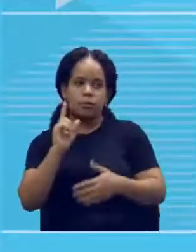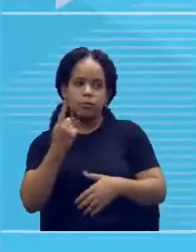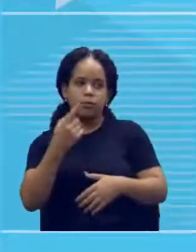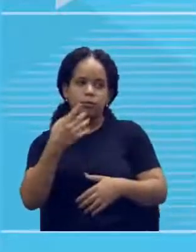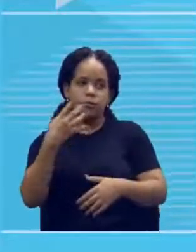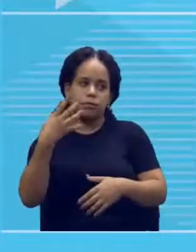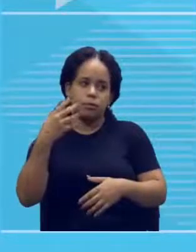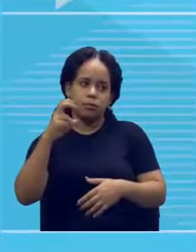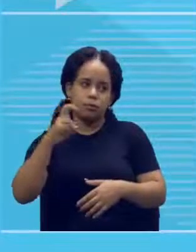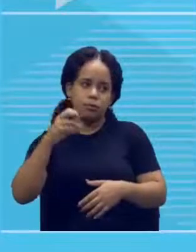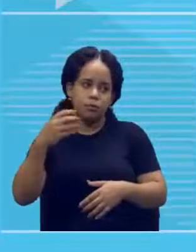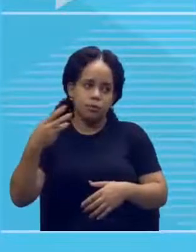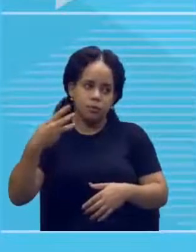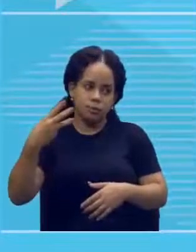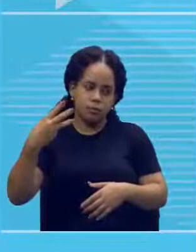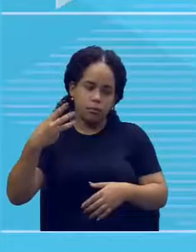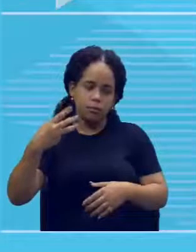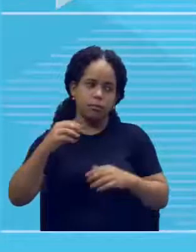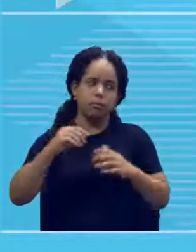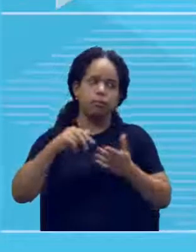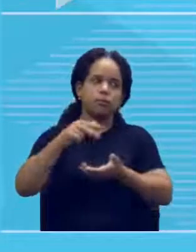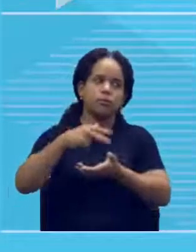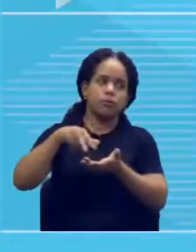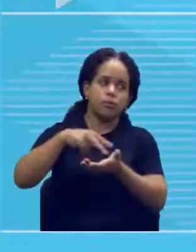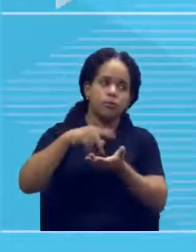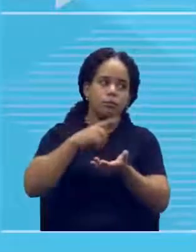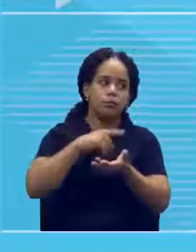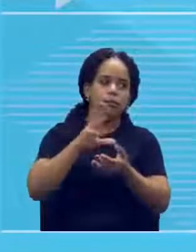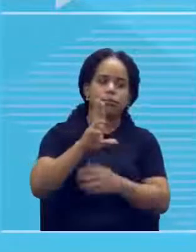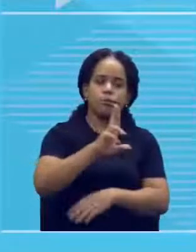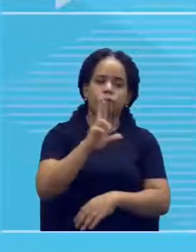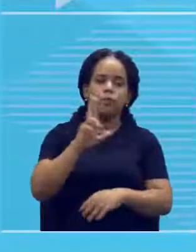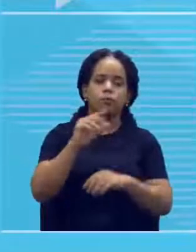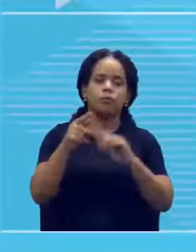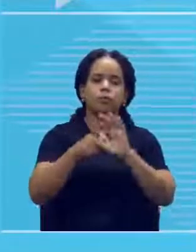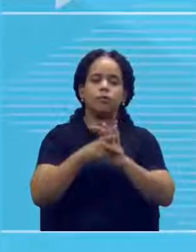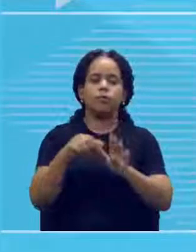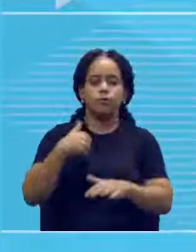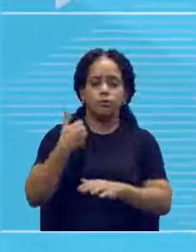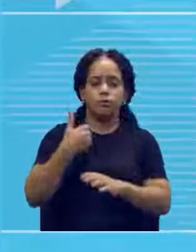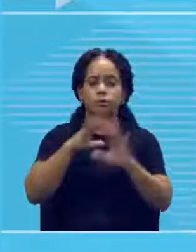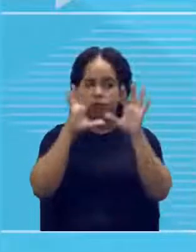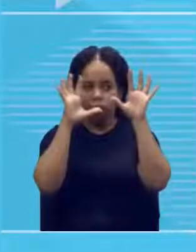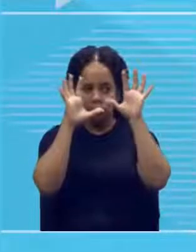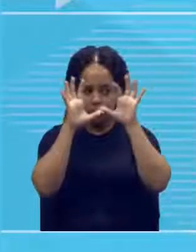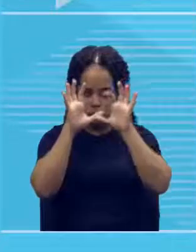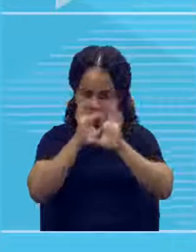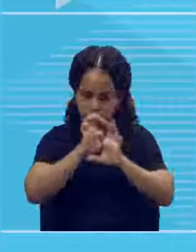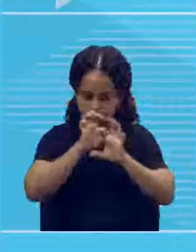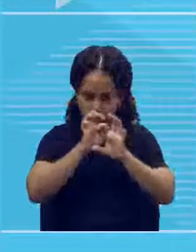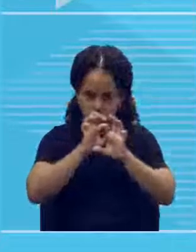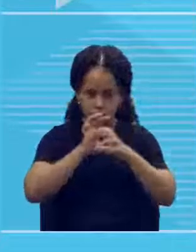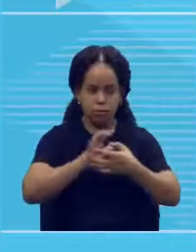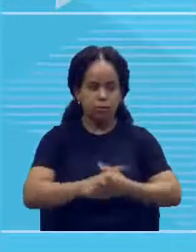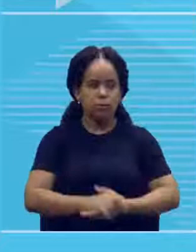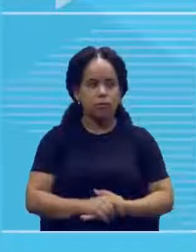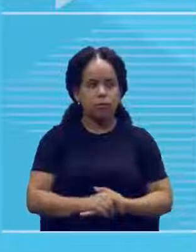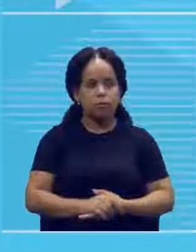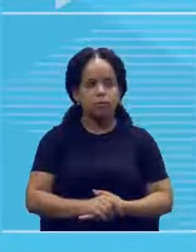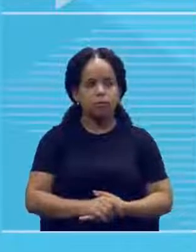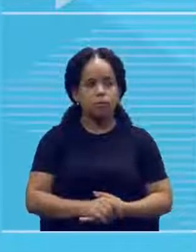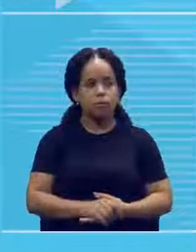1453, a dança, turma, ela era chamada de Idade das Trevas. Não, nesse período era chamado de Idade das